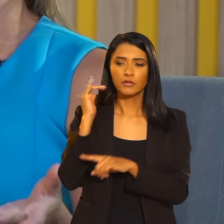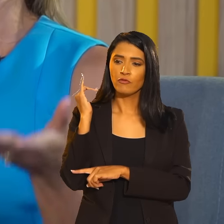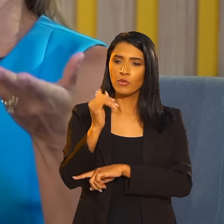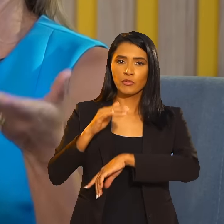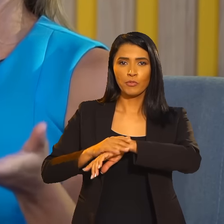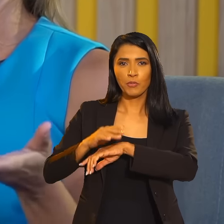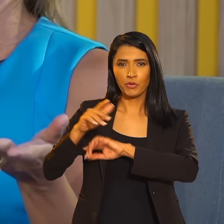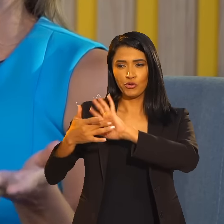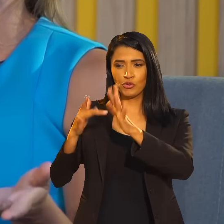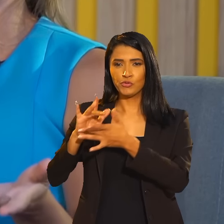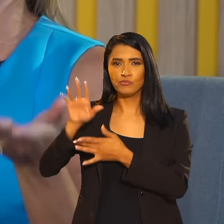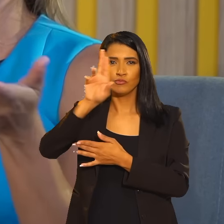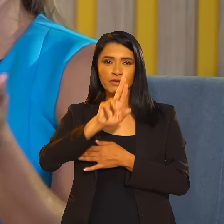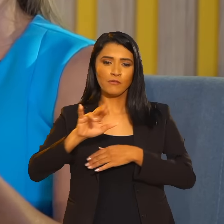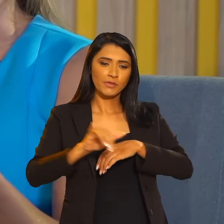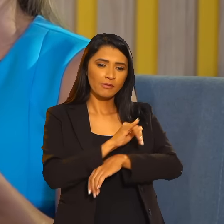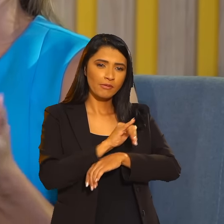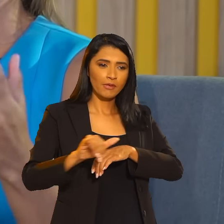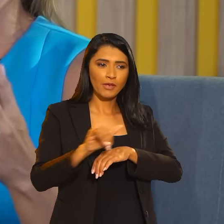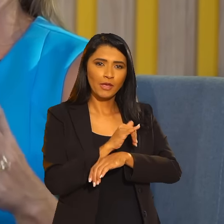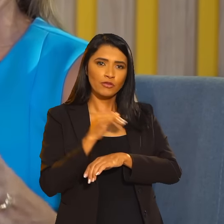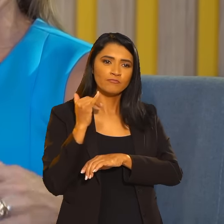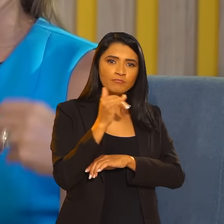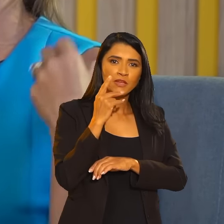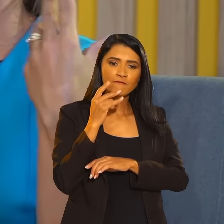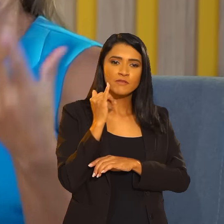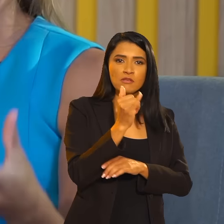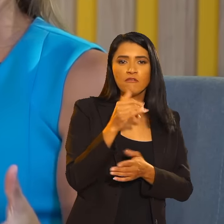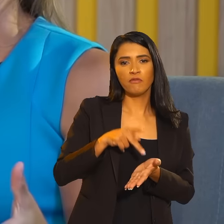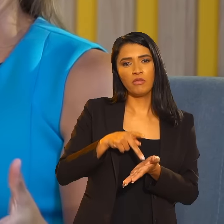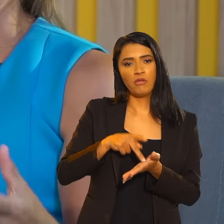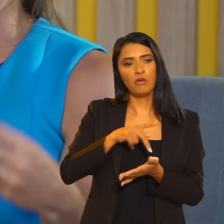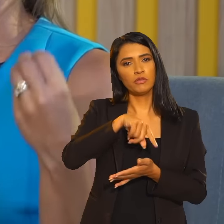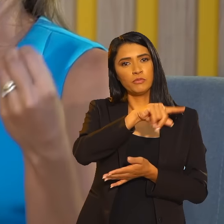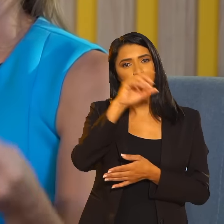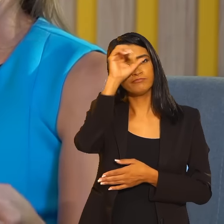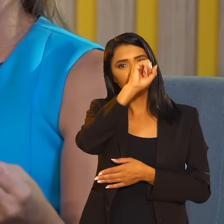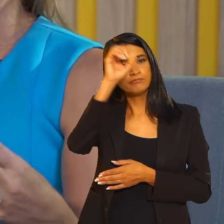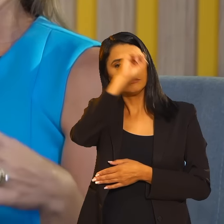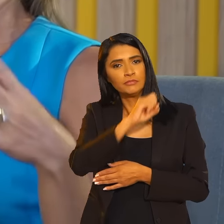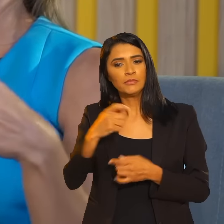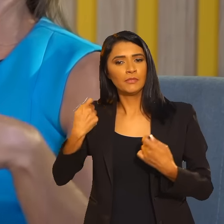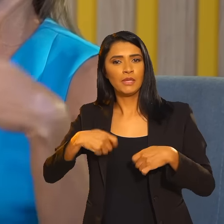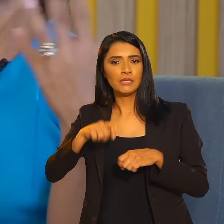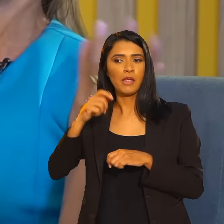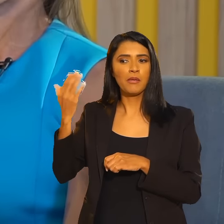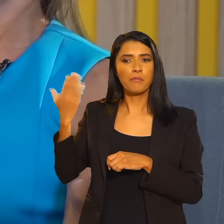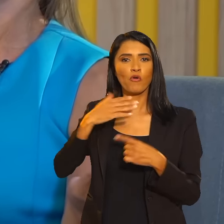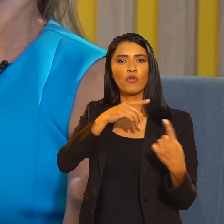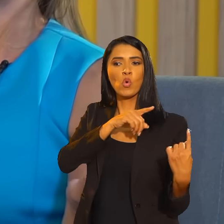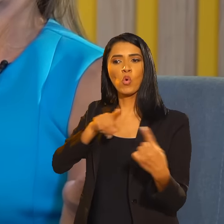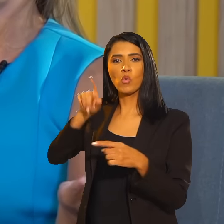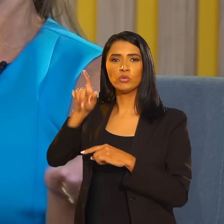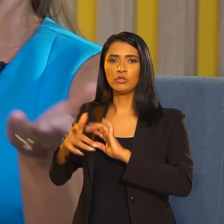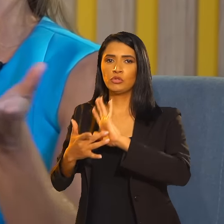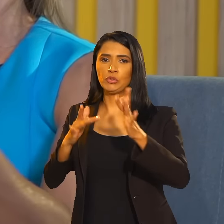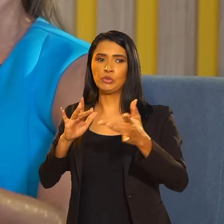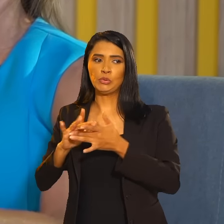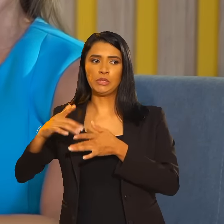informativas que Jesus usava como um recurso para trazer verdades para as pessoas, lições, sem produzir provas contra